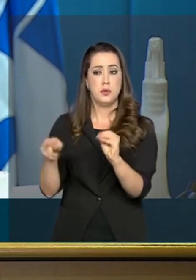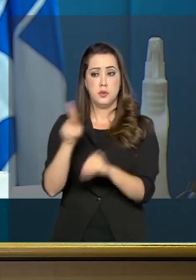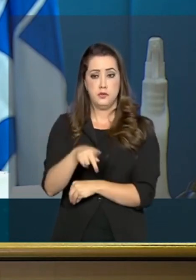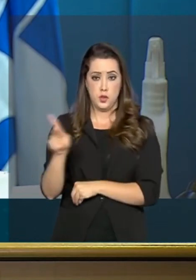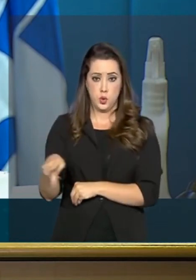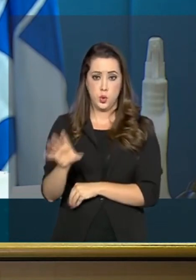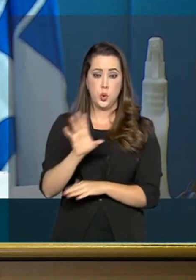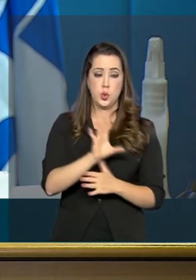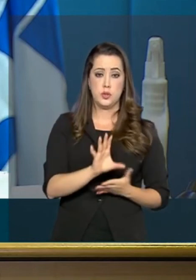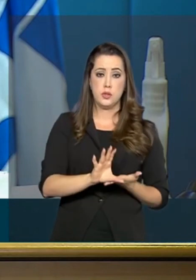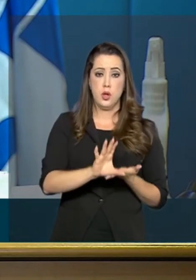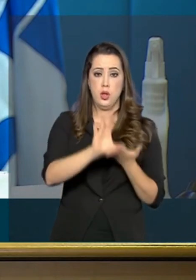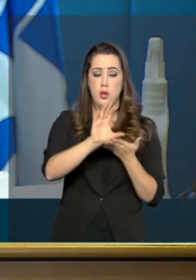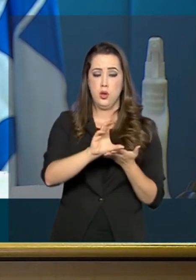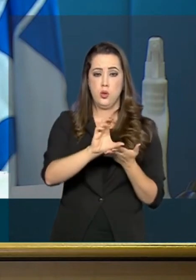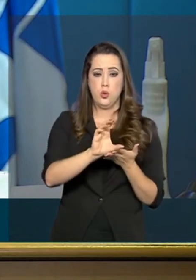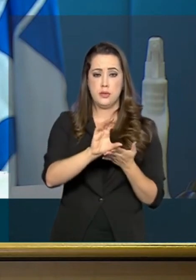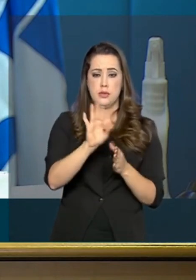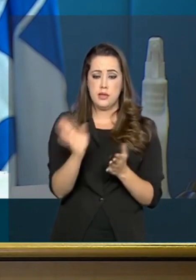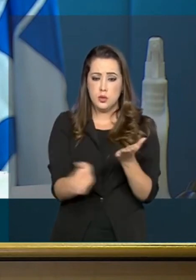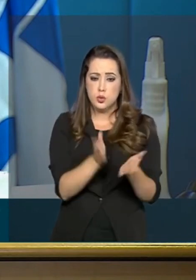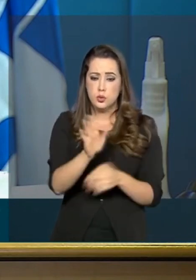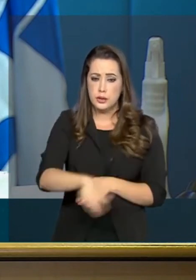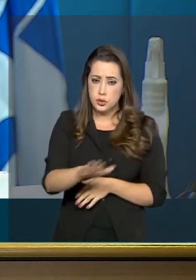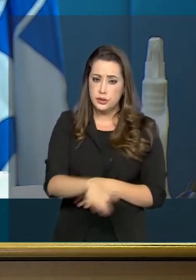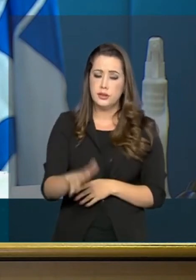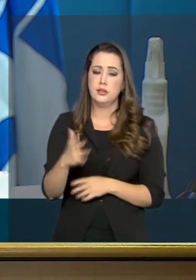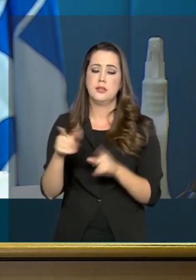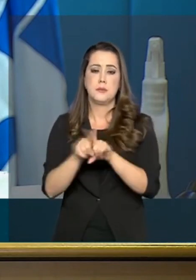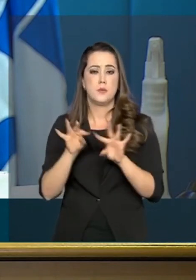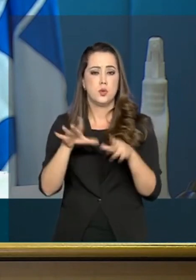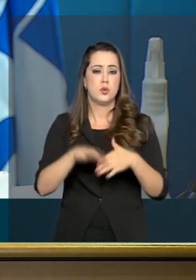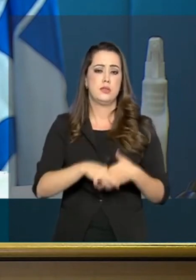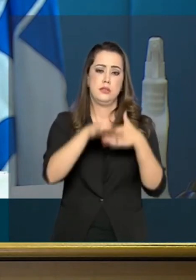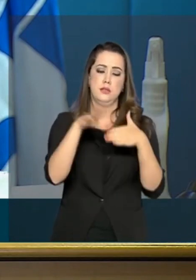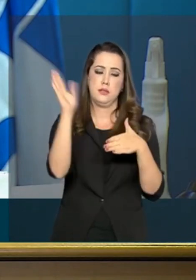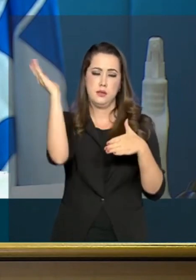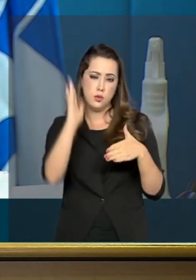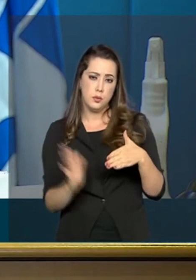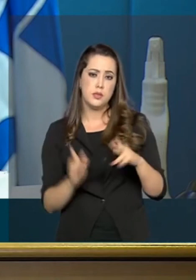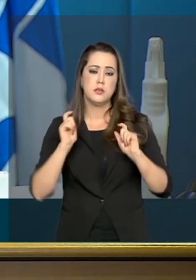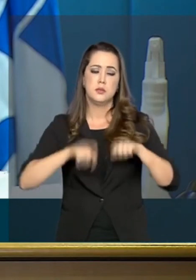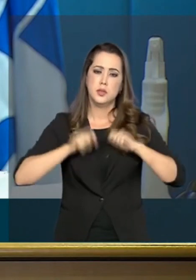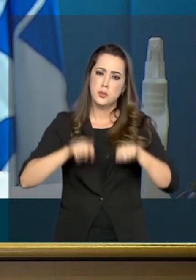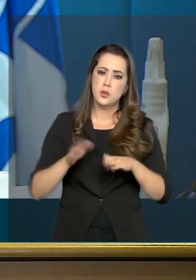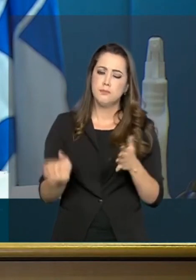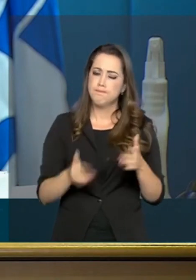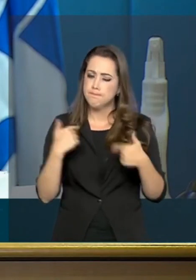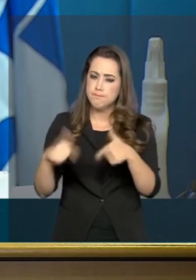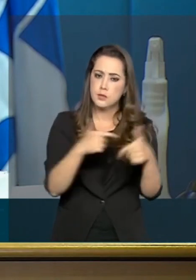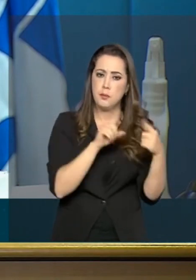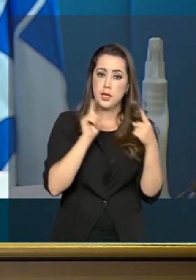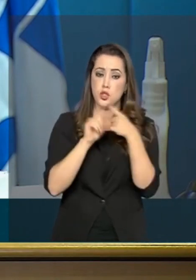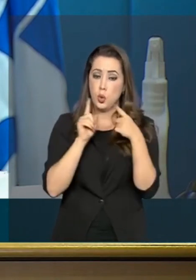professores, conselheiros tutelares, grupos de lideranças de todo o Brasil, para que essas pessoas possam agir sobre